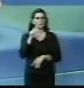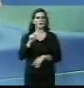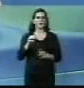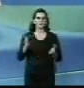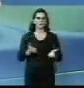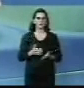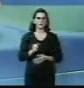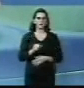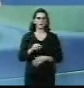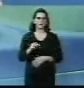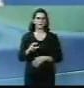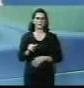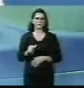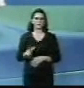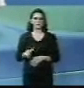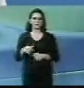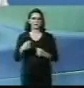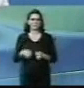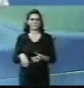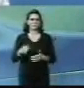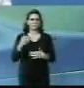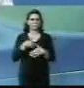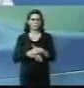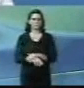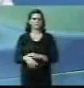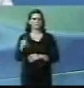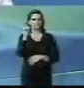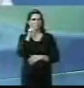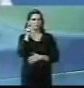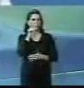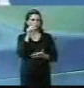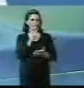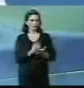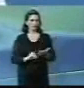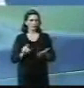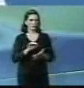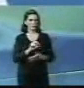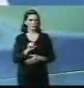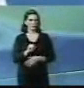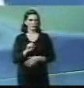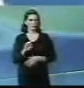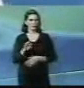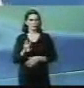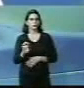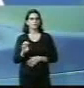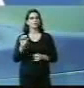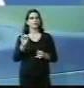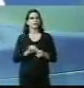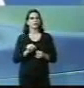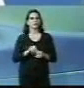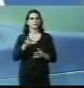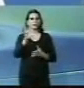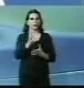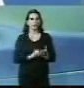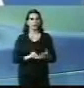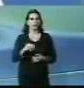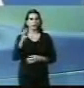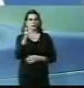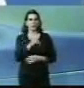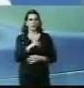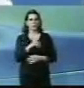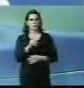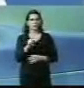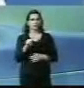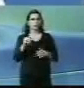tem integração. Então, você não precisa ficar cadastrando manualmente lá todos os seus sites. Ele faz o download automático na internet, atualiza